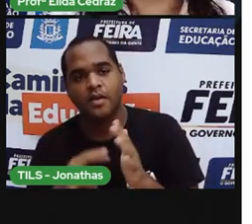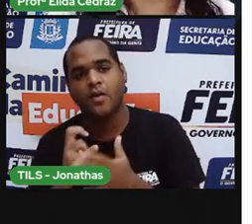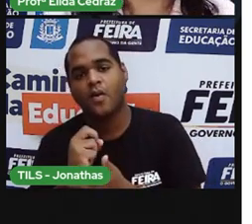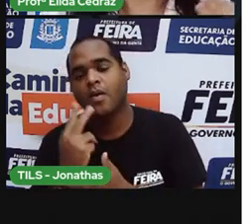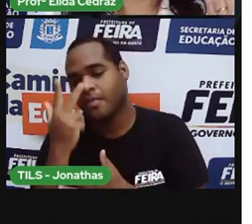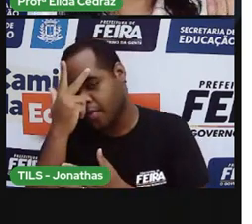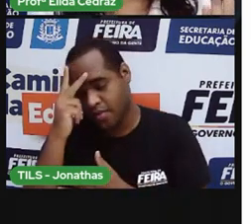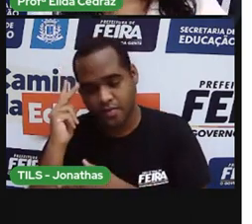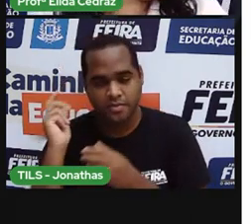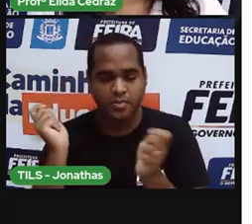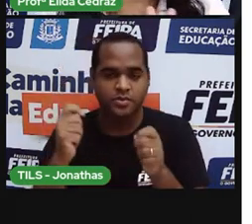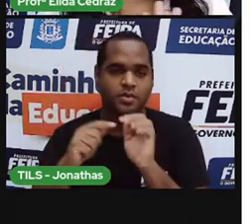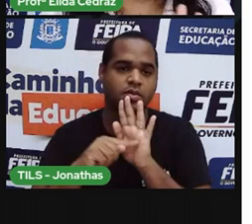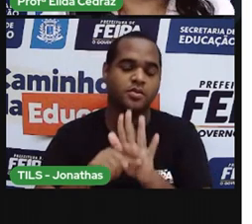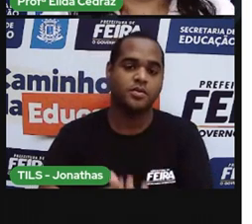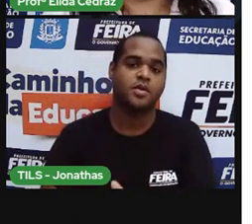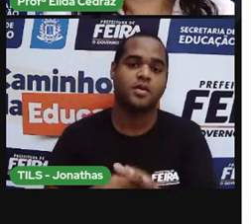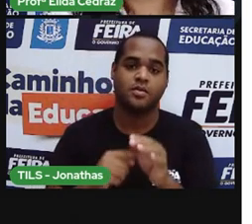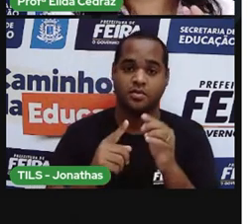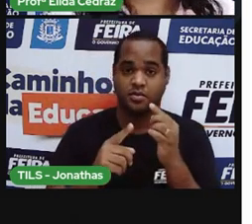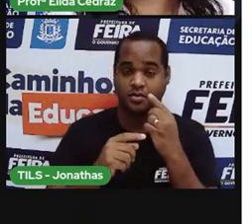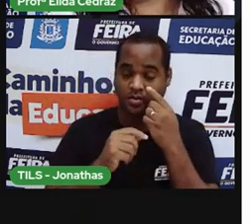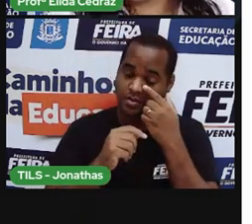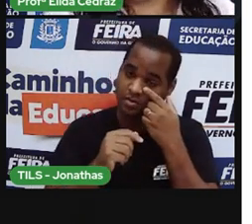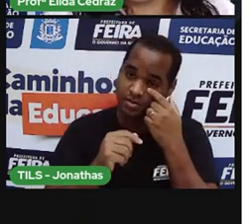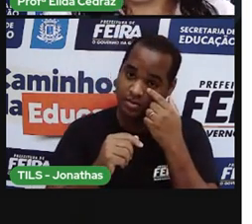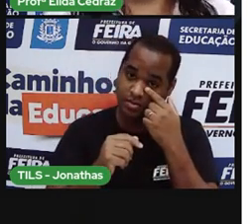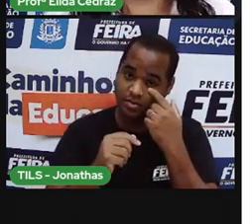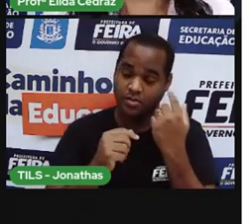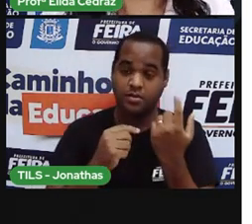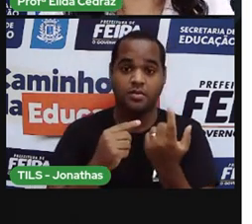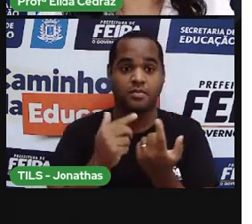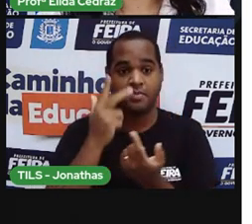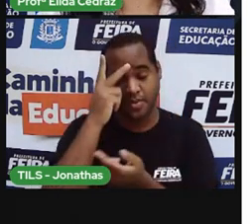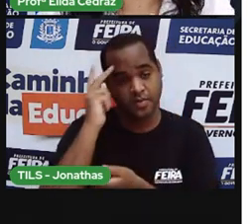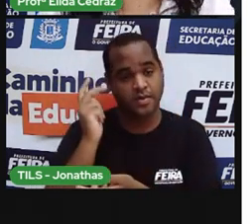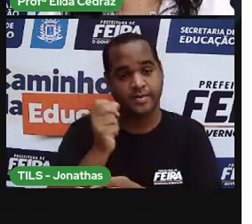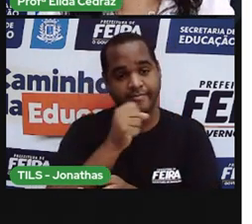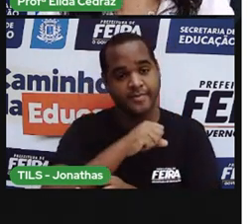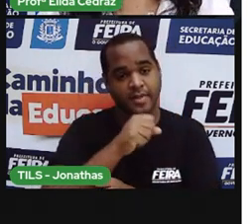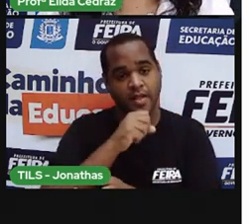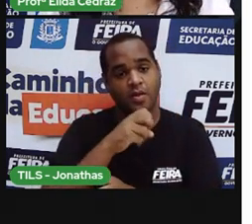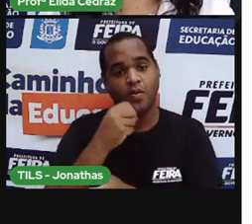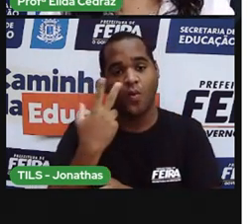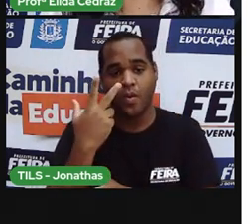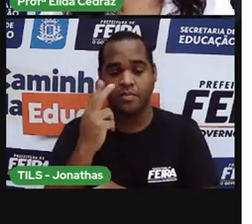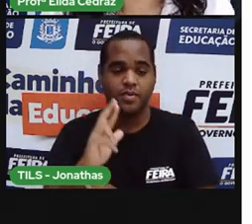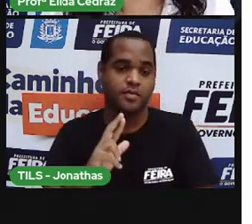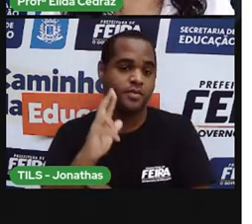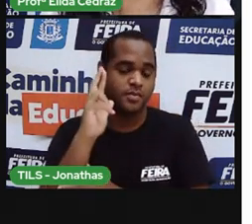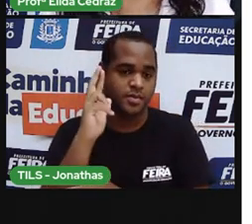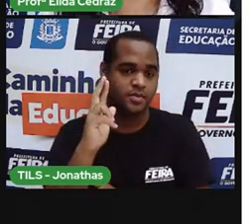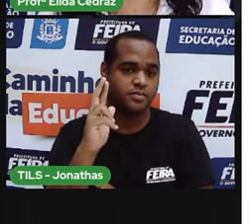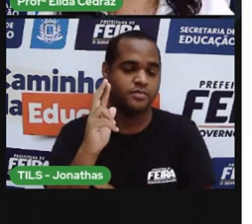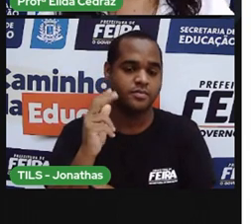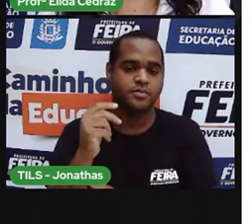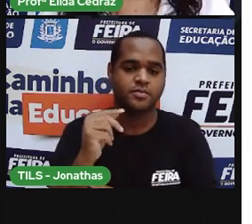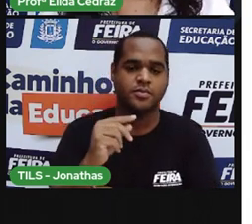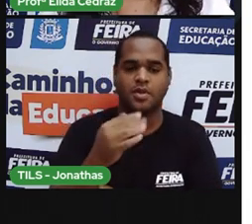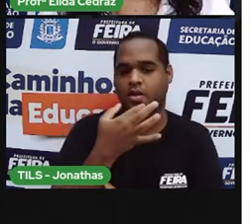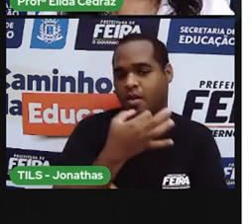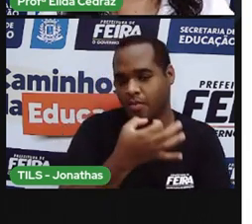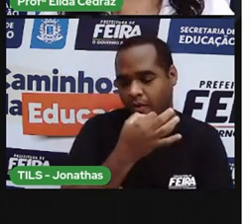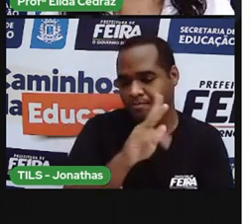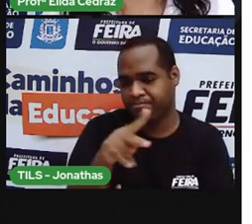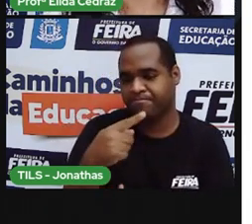alguém. Do irmão mais velho, do seu responsável, quem estiver aí. Lembra da dica da prova. Toda vez que